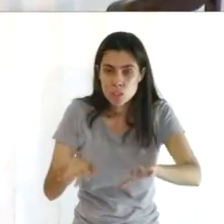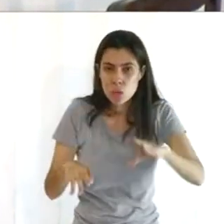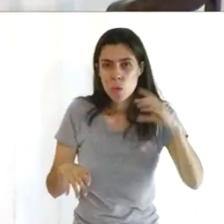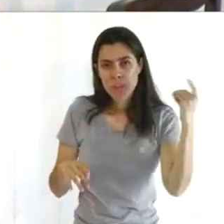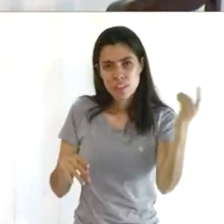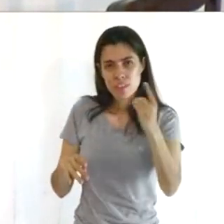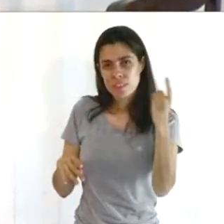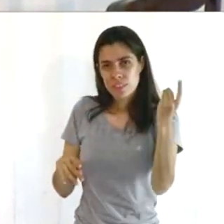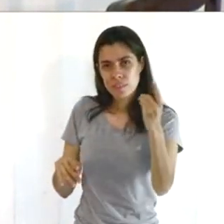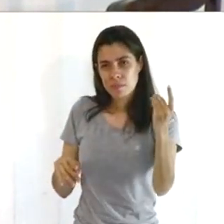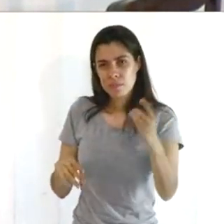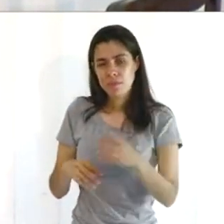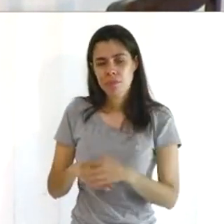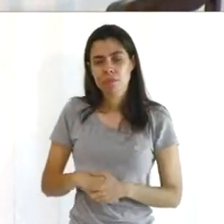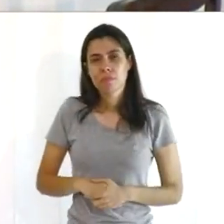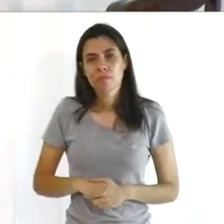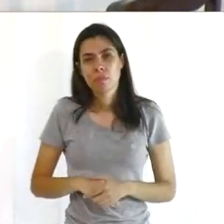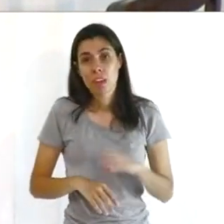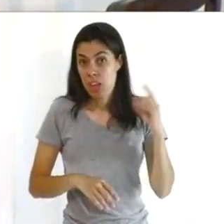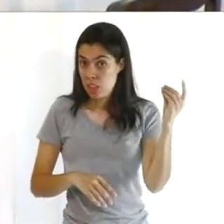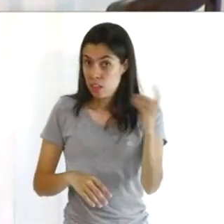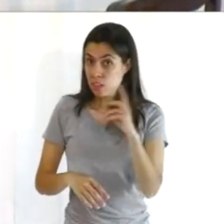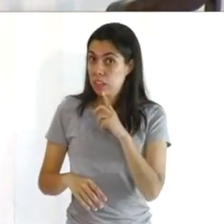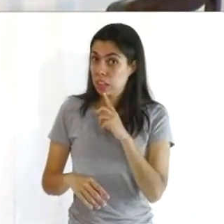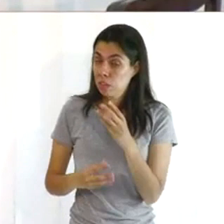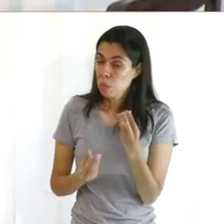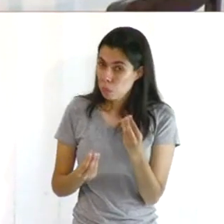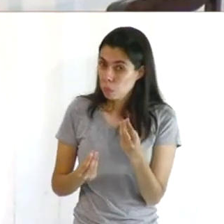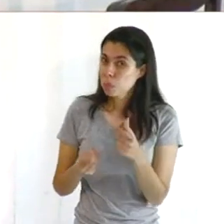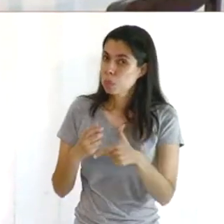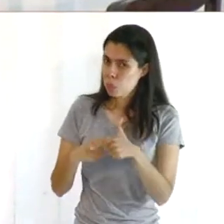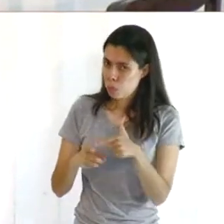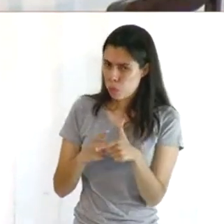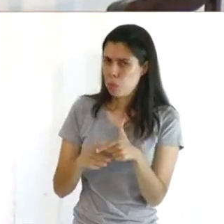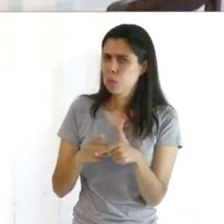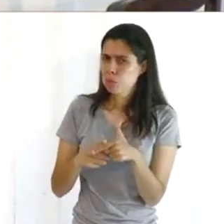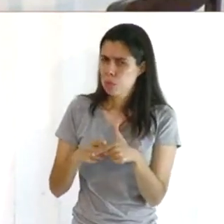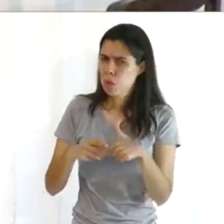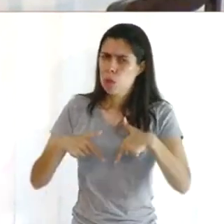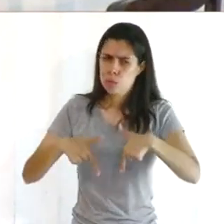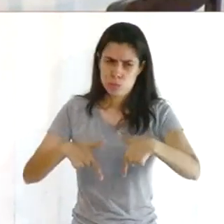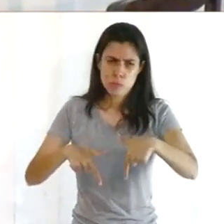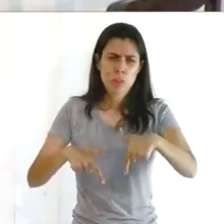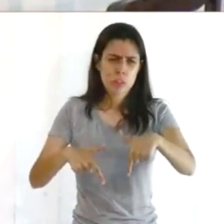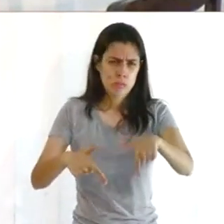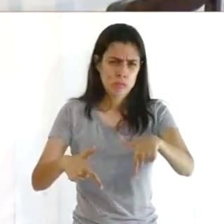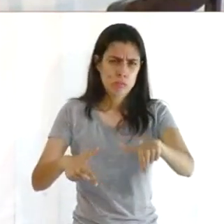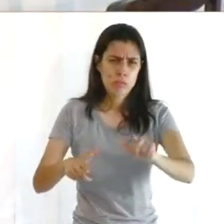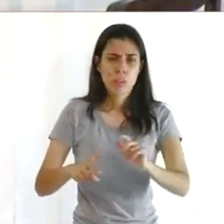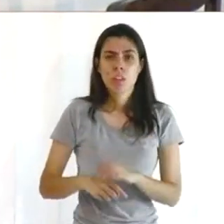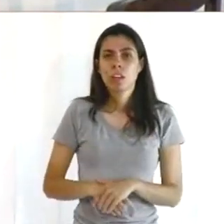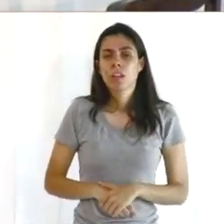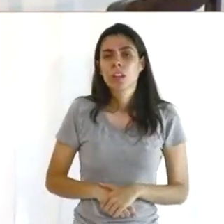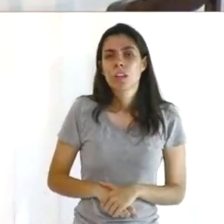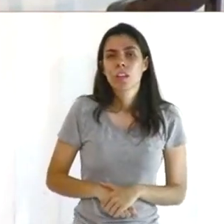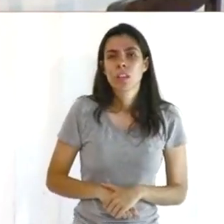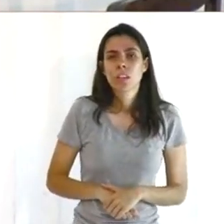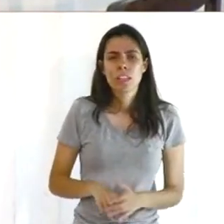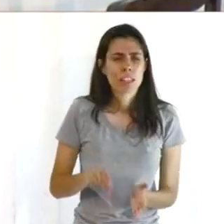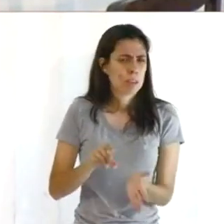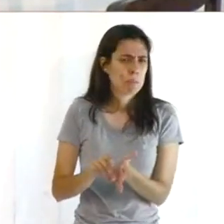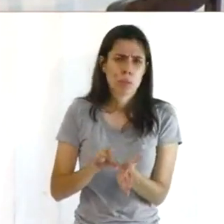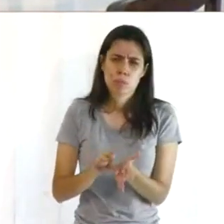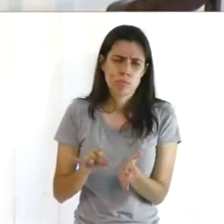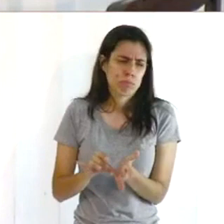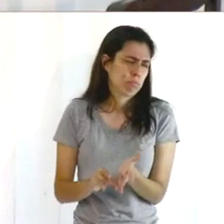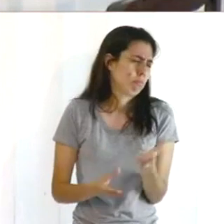teve muitas adversidades, é um homem experimentado em batalhas, mas Davi também teve muitos adversários, muitos inimigos. Logo